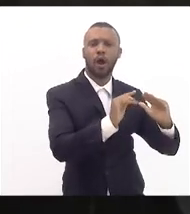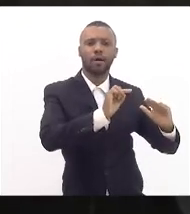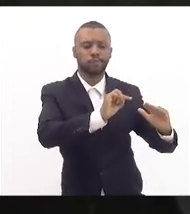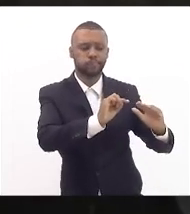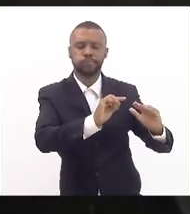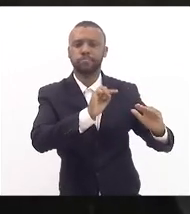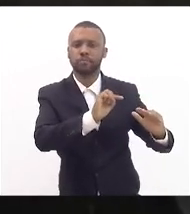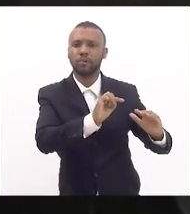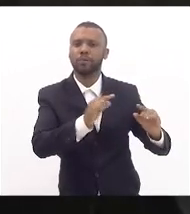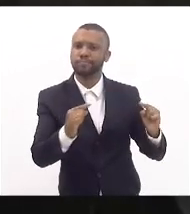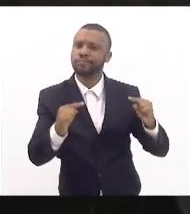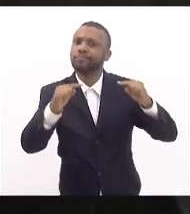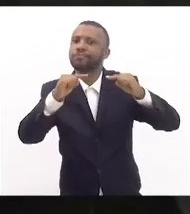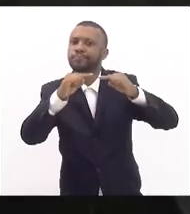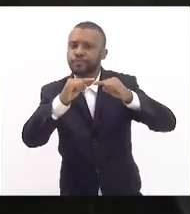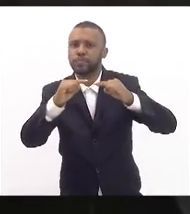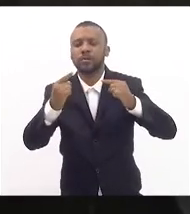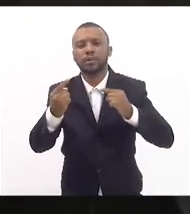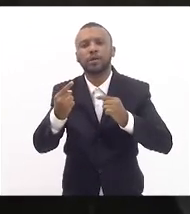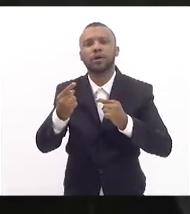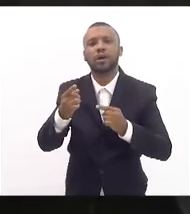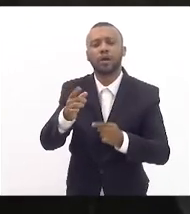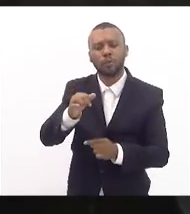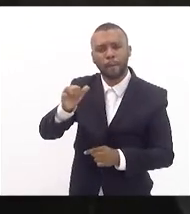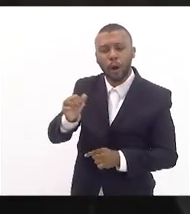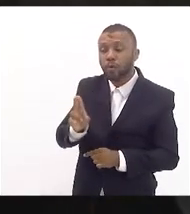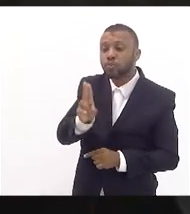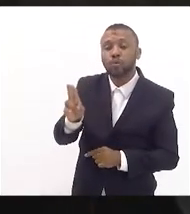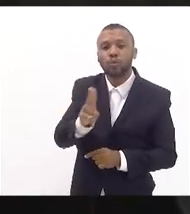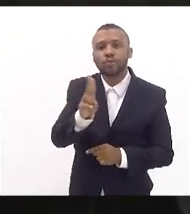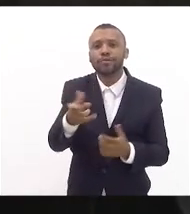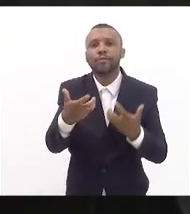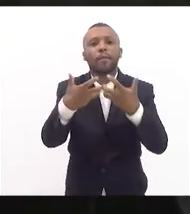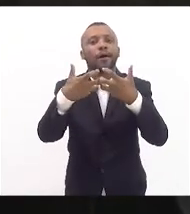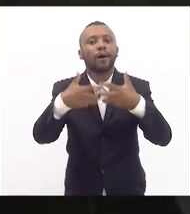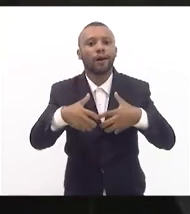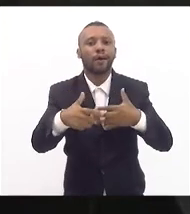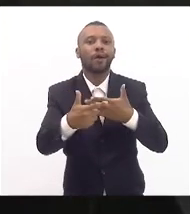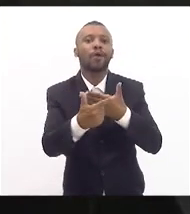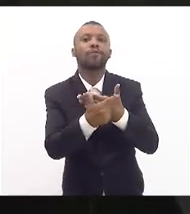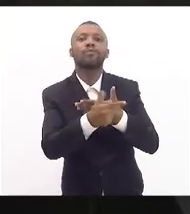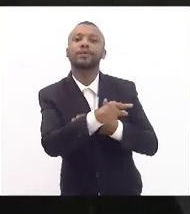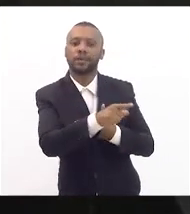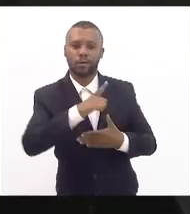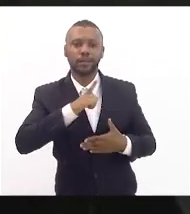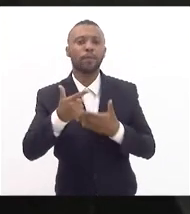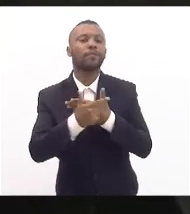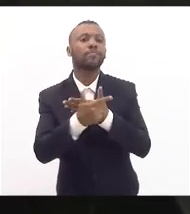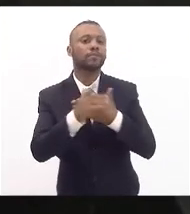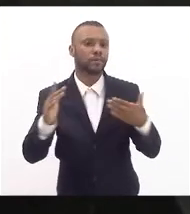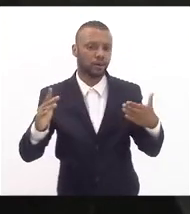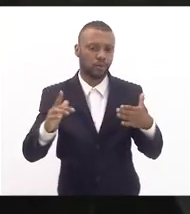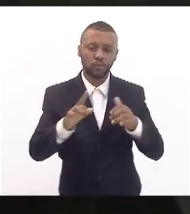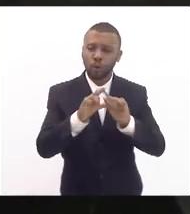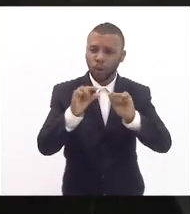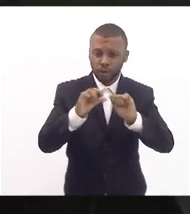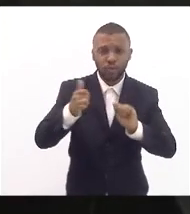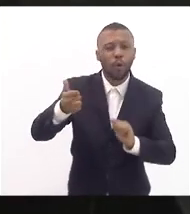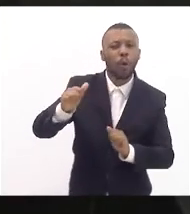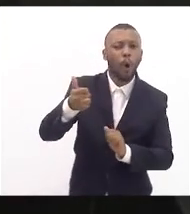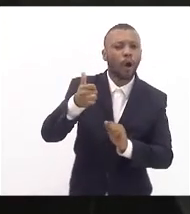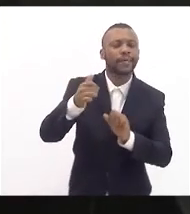combinando com o uso de forma funcional. Bom, aqui o artigo 11 diz assim, para